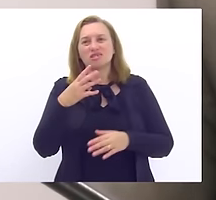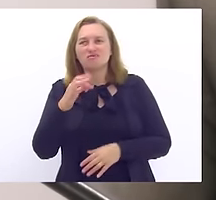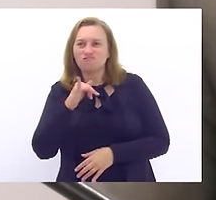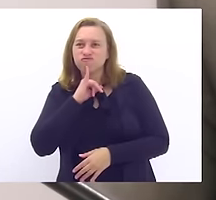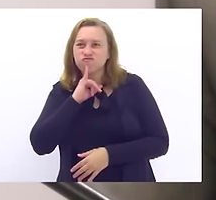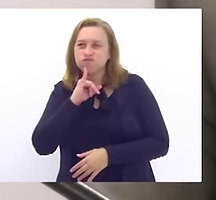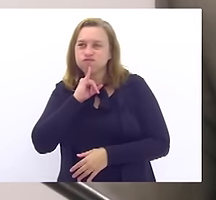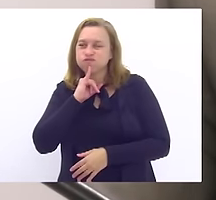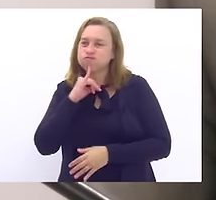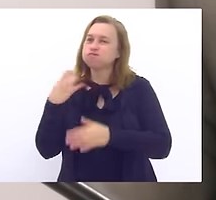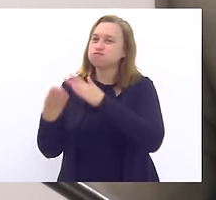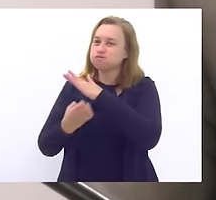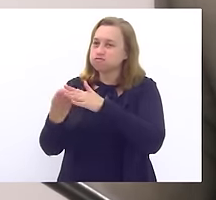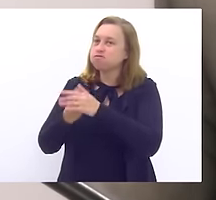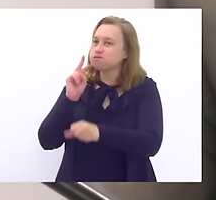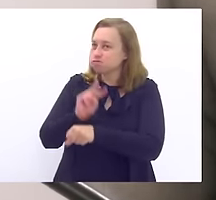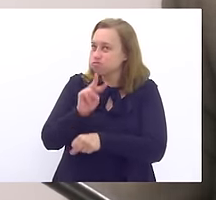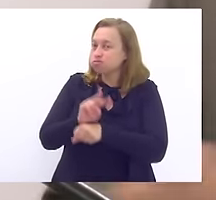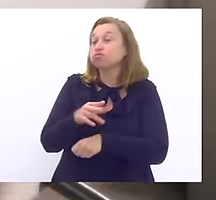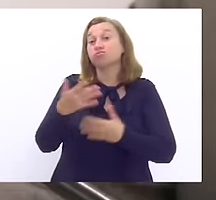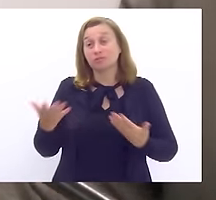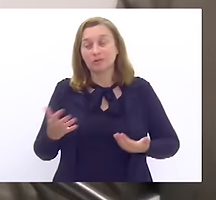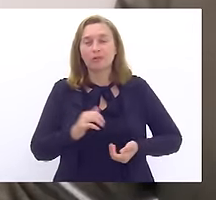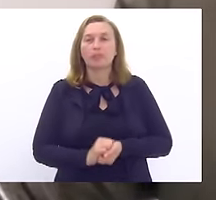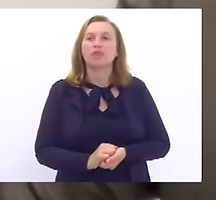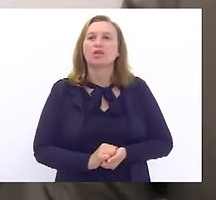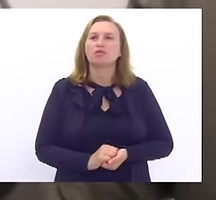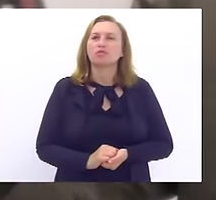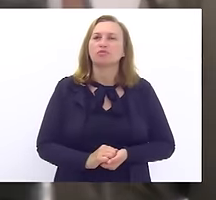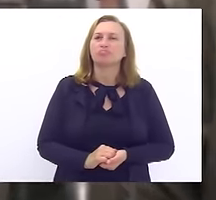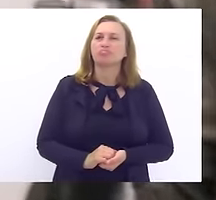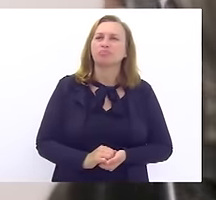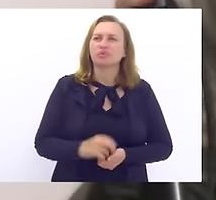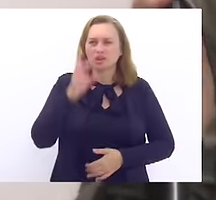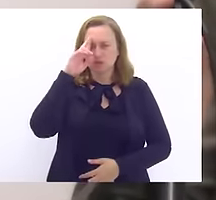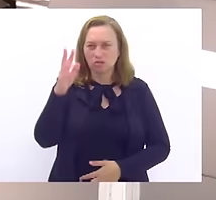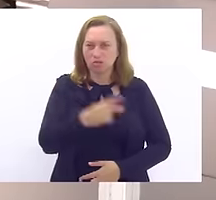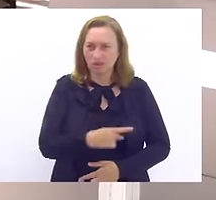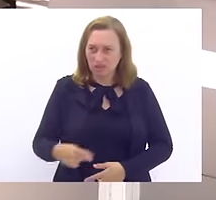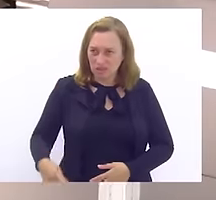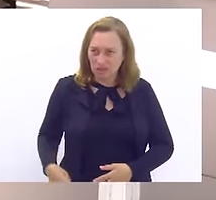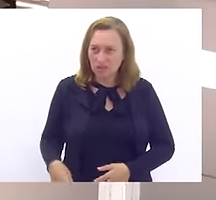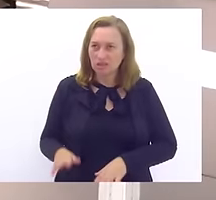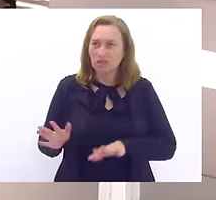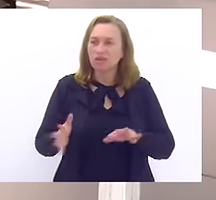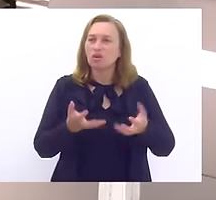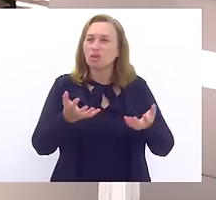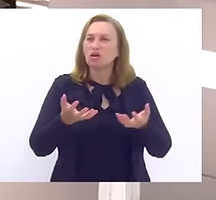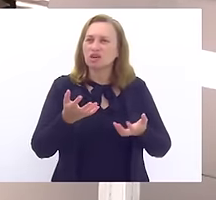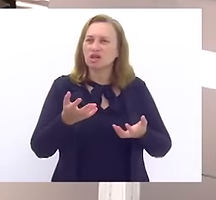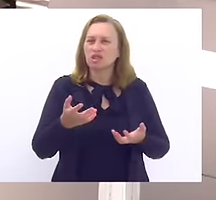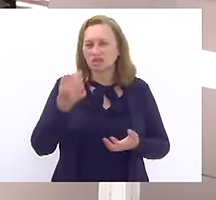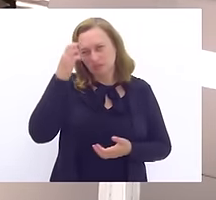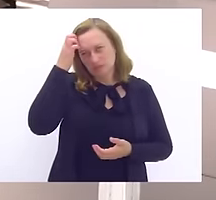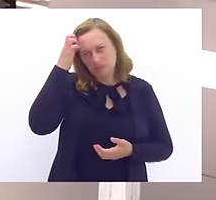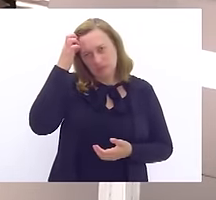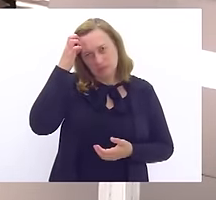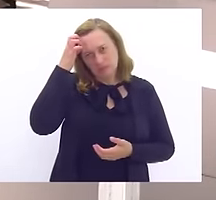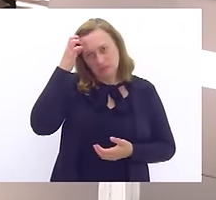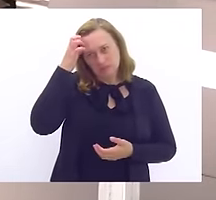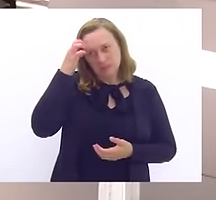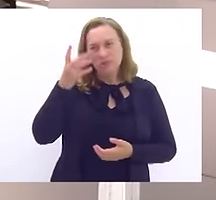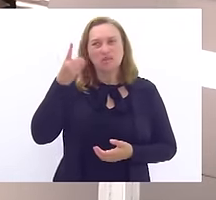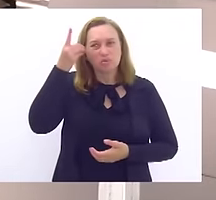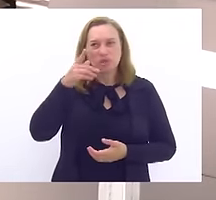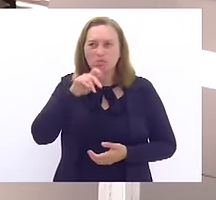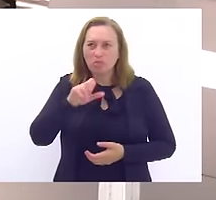parecem protegido Presidente é eu acabei de escutar agora uma confissão praticamente